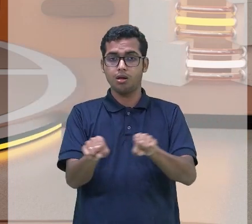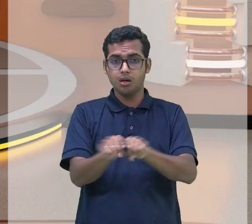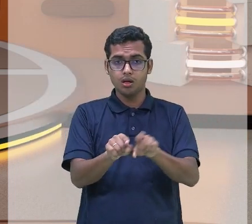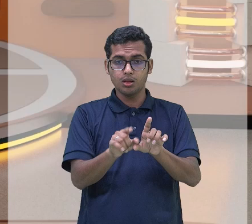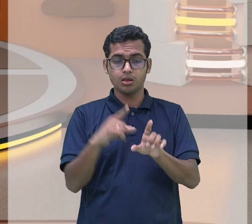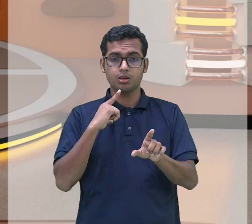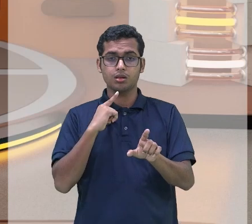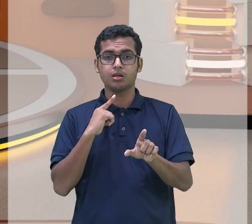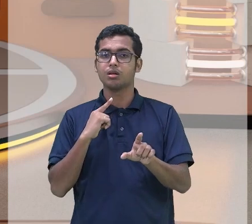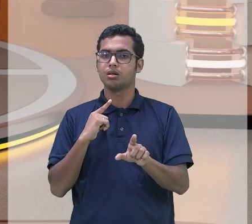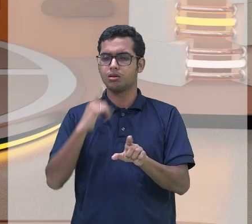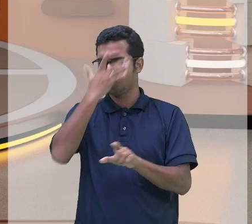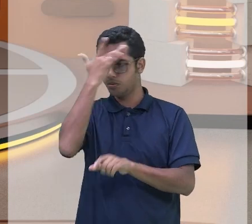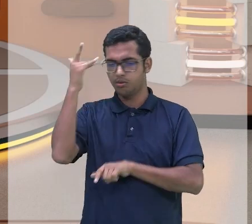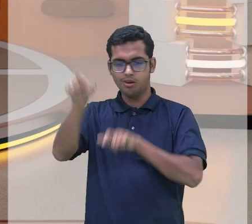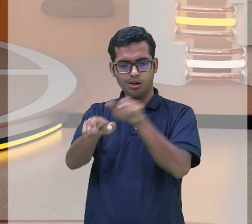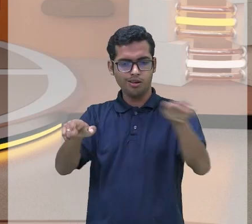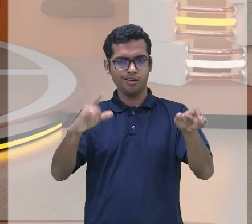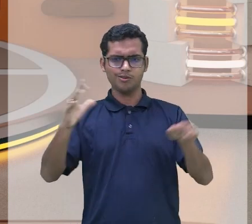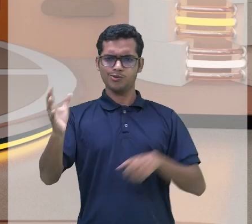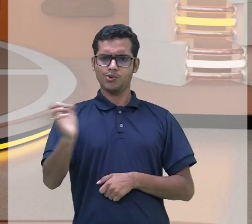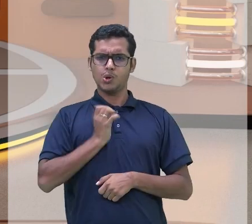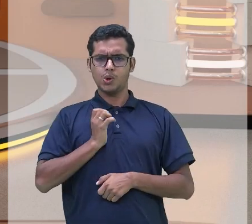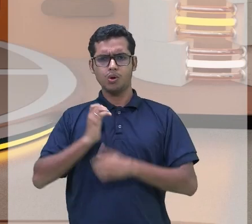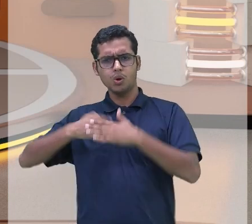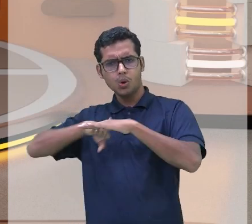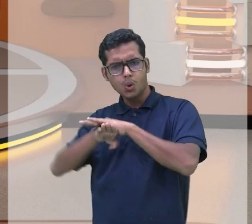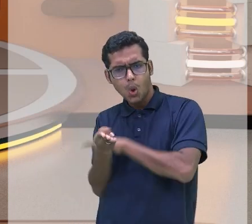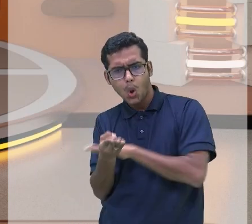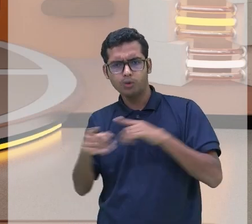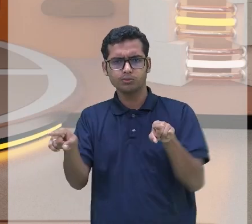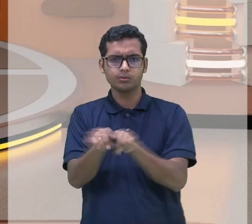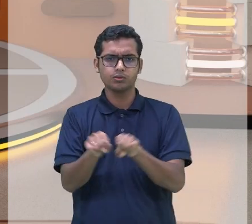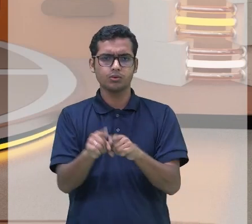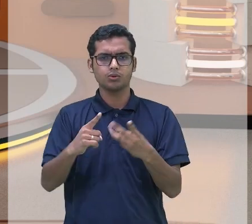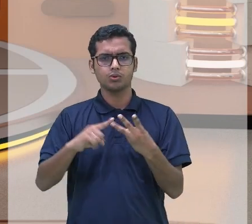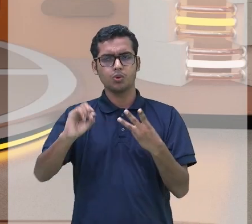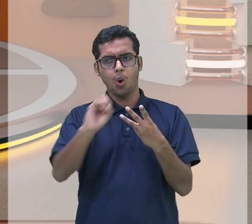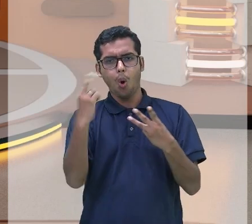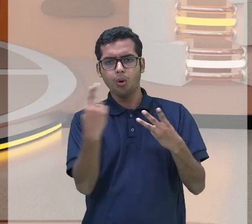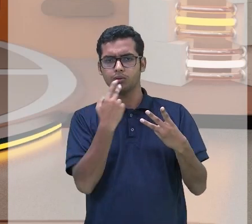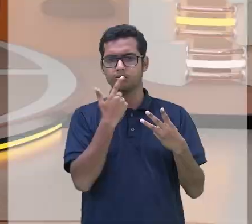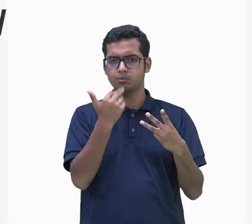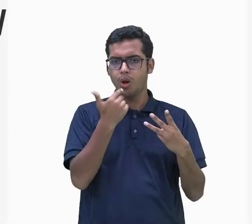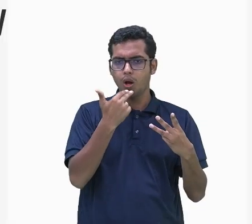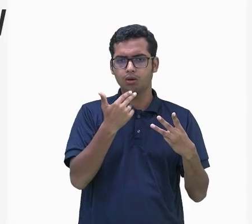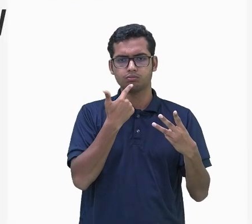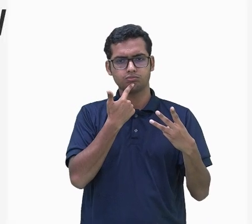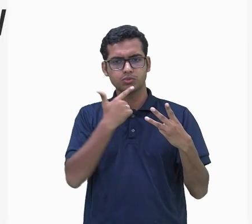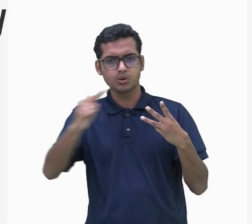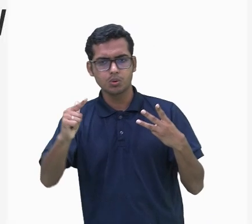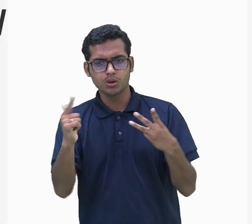agrupava as pessoas que tinham costumes e até mesmo o mesmo idioma. Vamos adiante, vamos lá, galera.